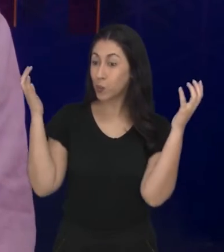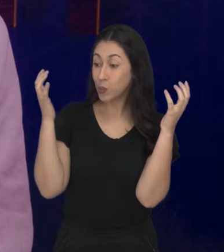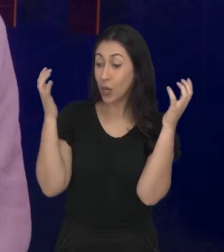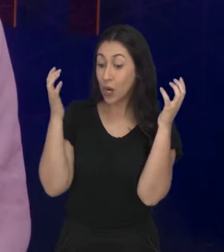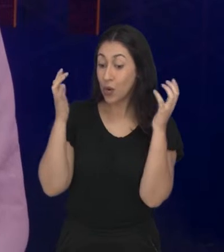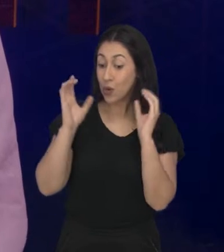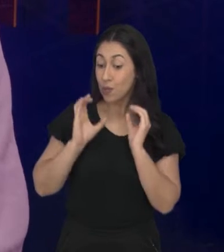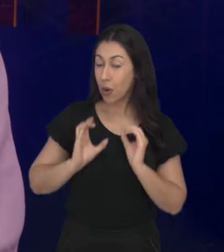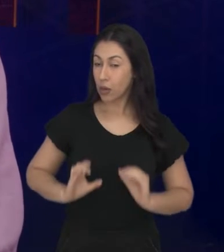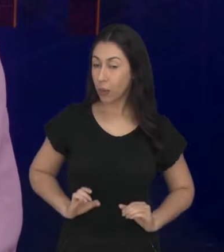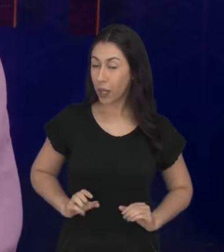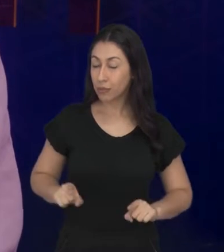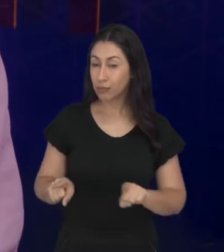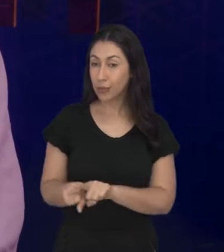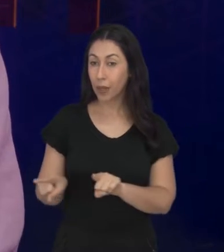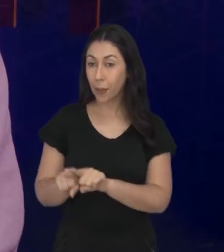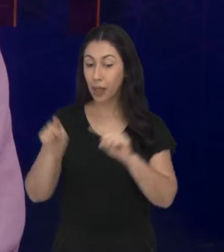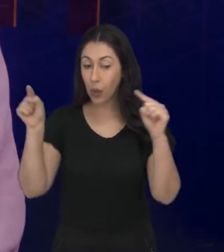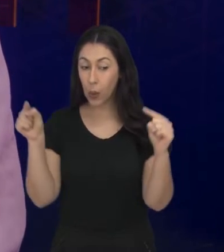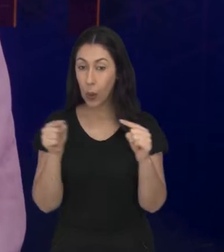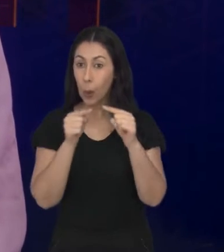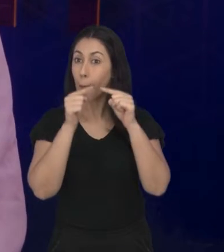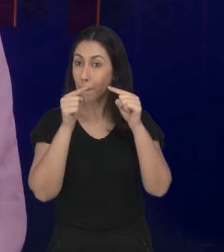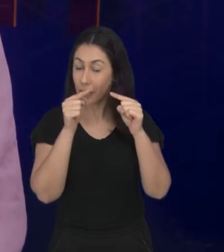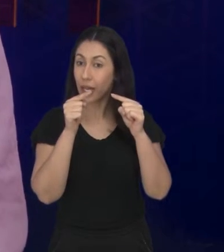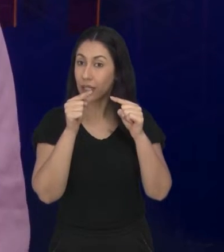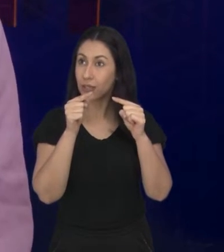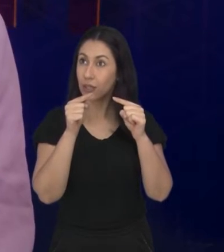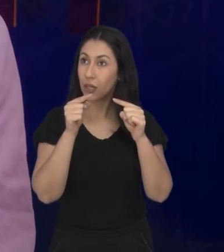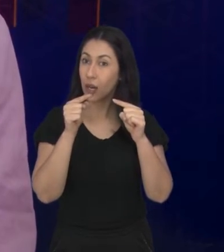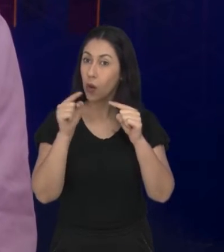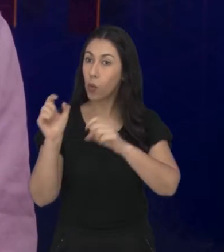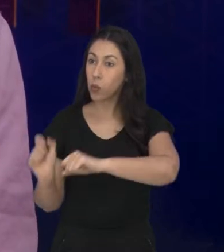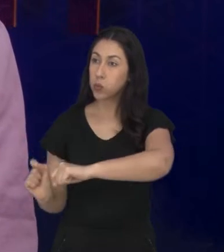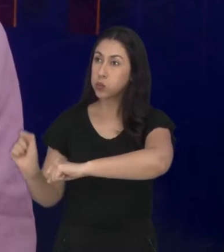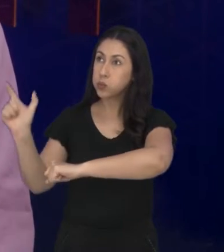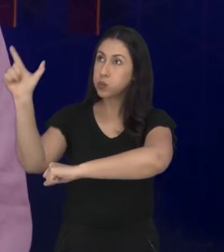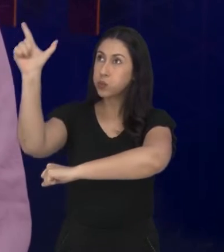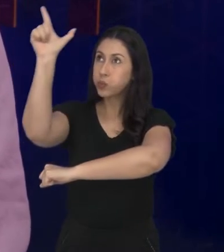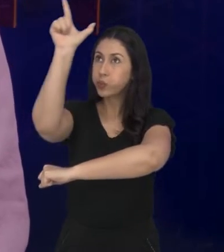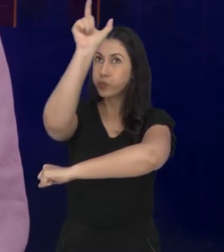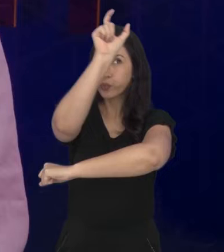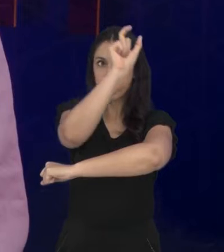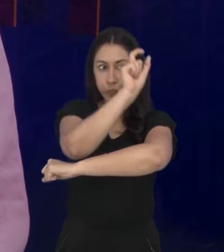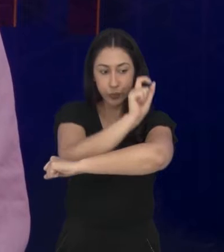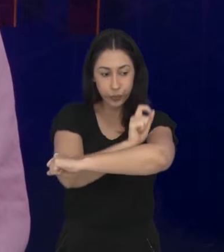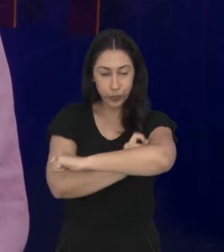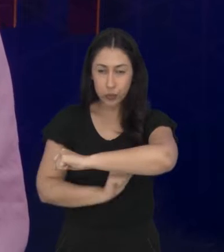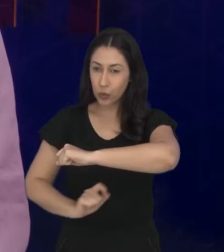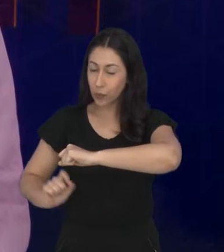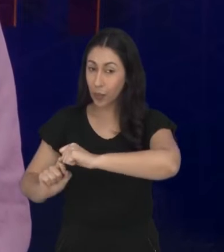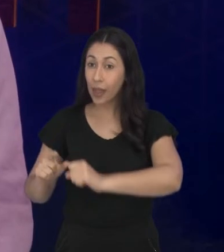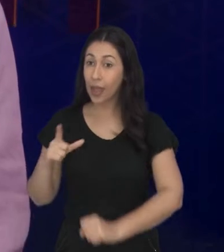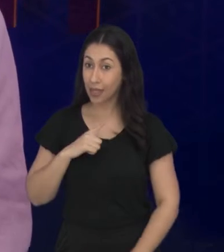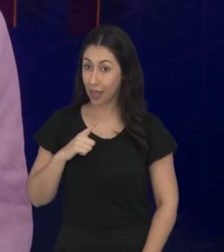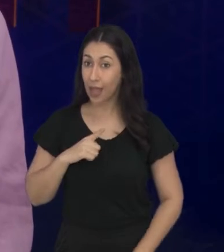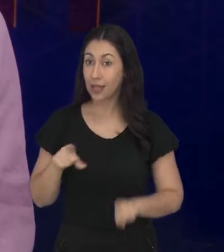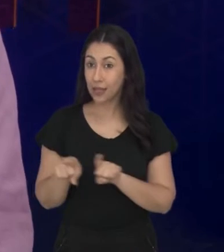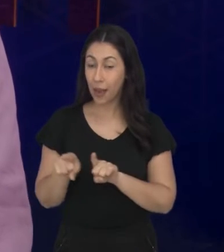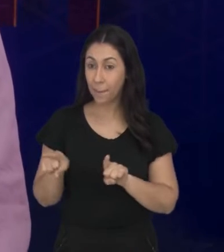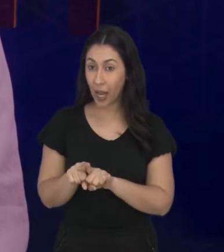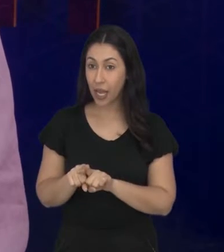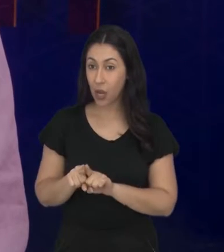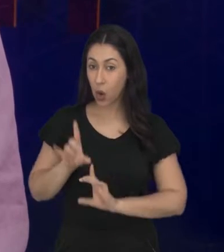nosso comportamento e eles estão muito ligados ao ciclo solar, Vicky. Uhum. Então a gente vai ter, por exemplo, a